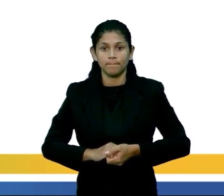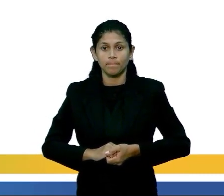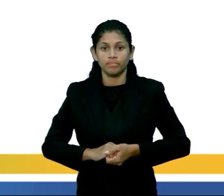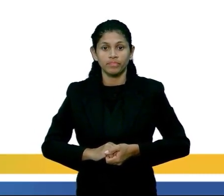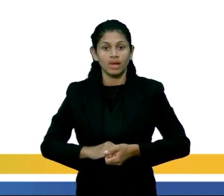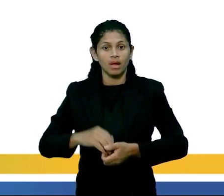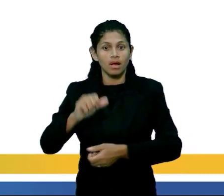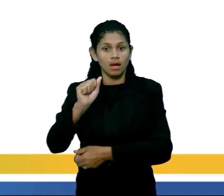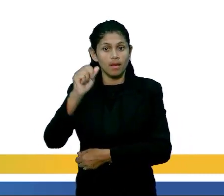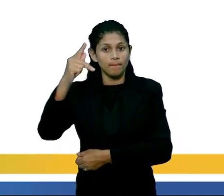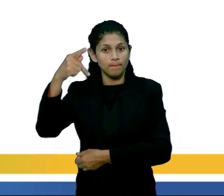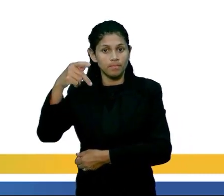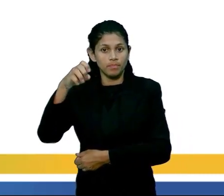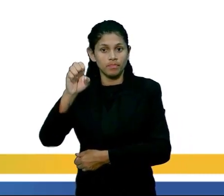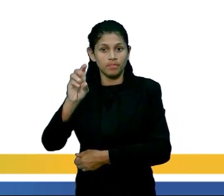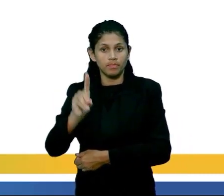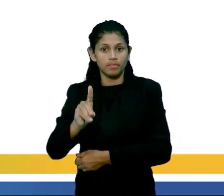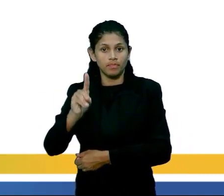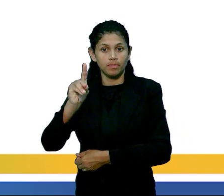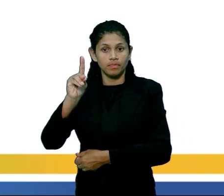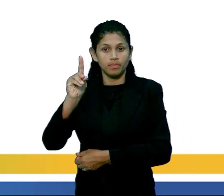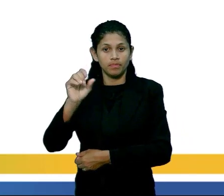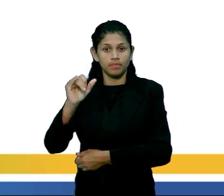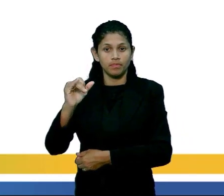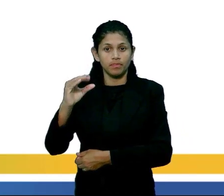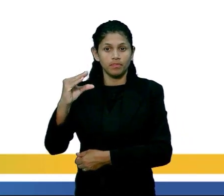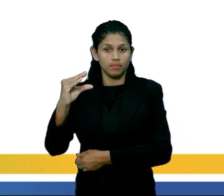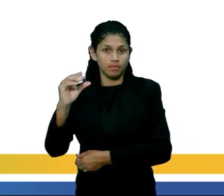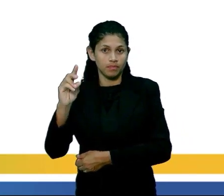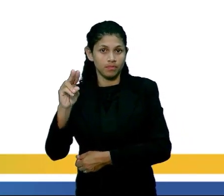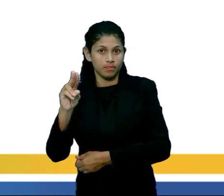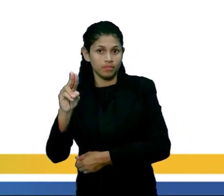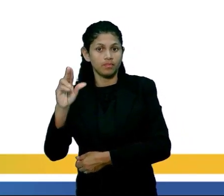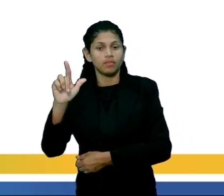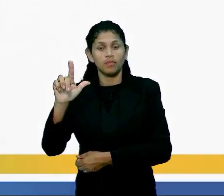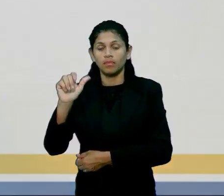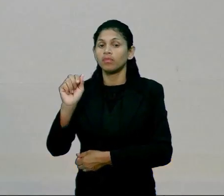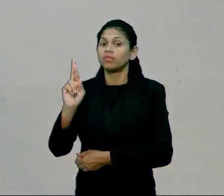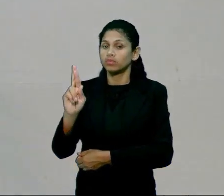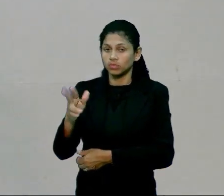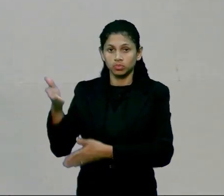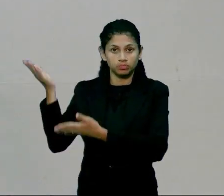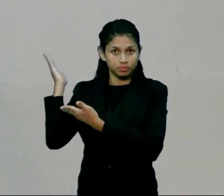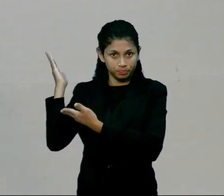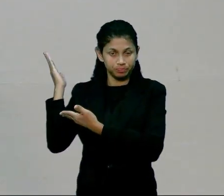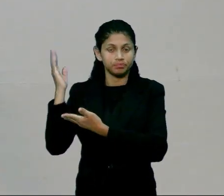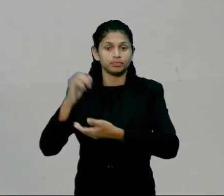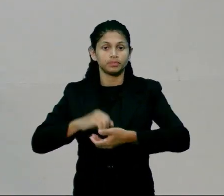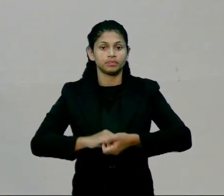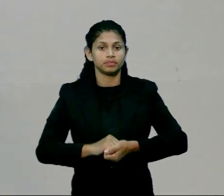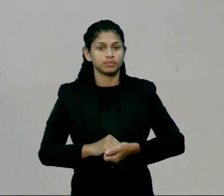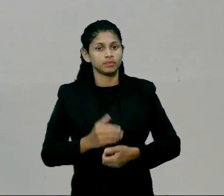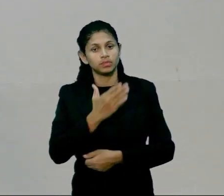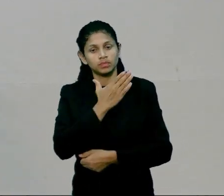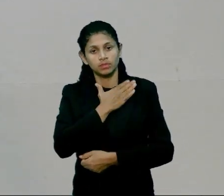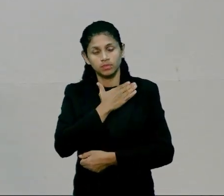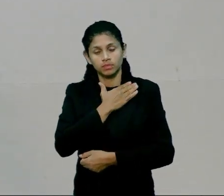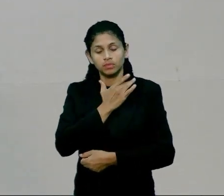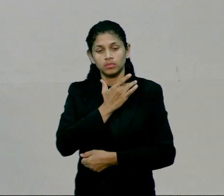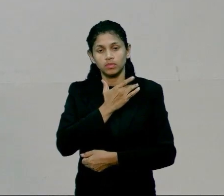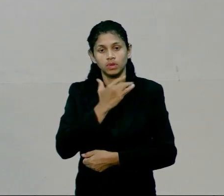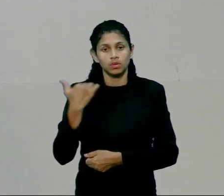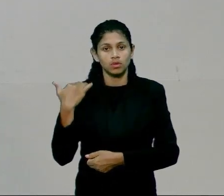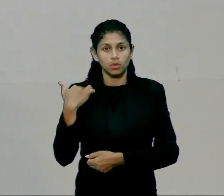e a parte apendicular, que são as cinturas, a pélvica, a escapular e o membro. Cintura escapular, que muita gente